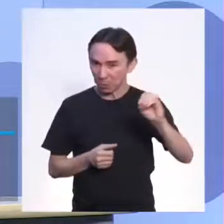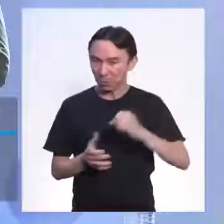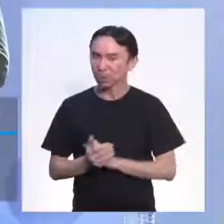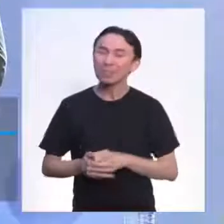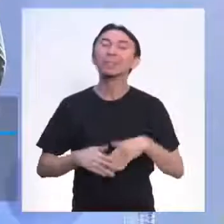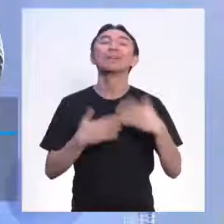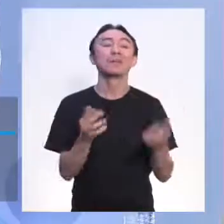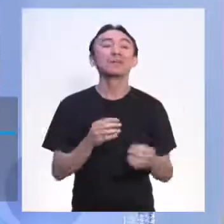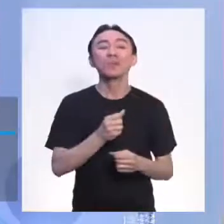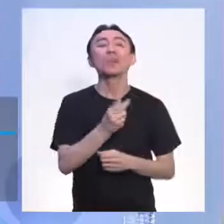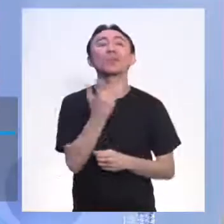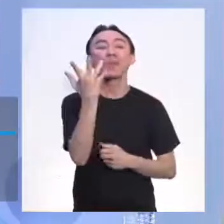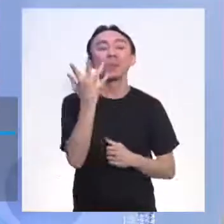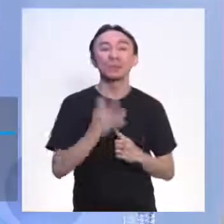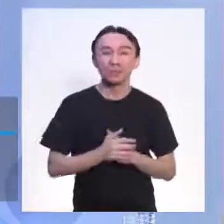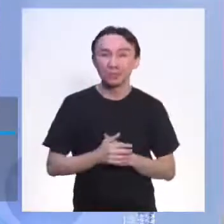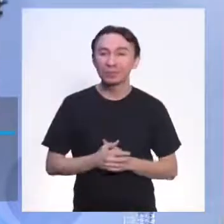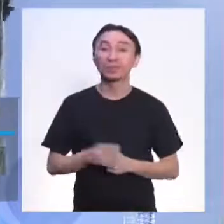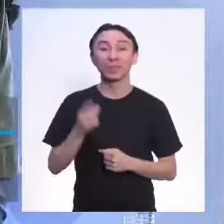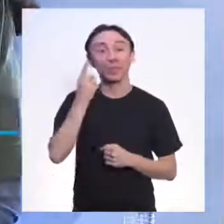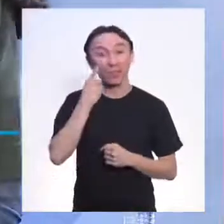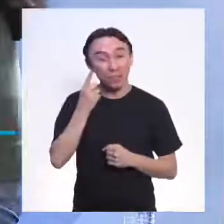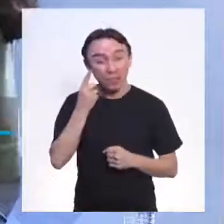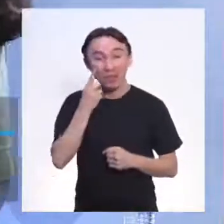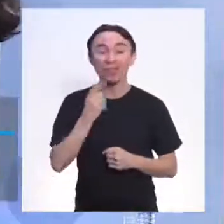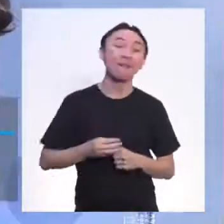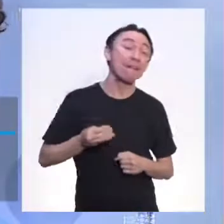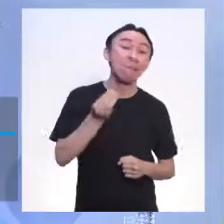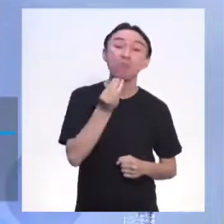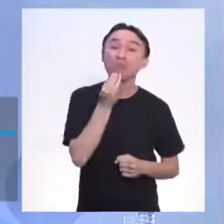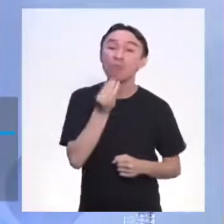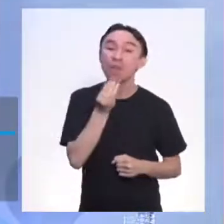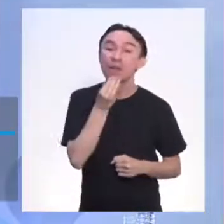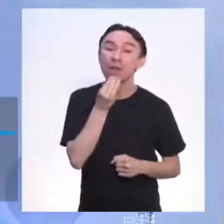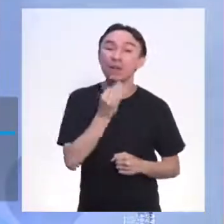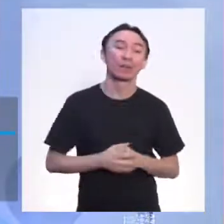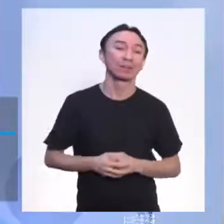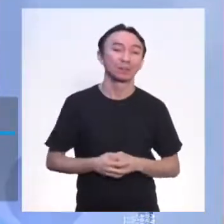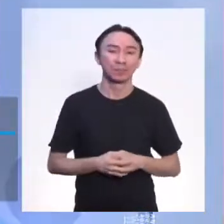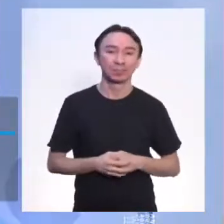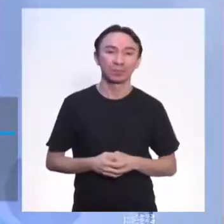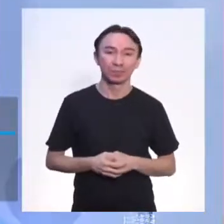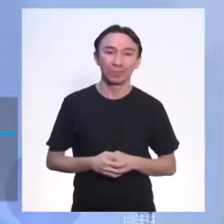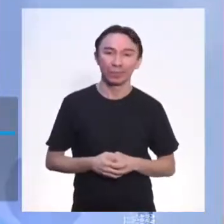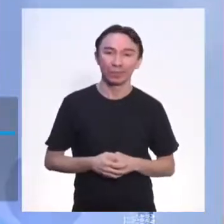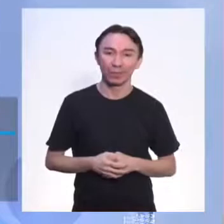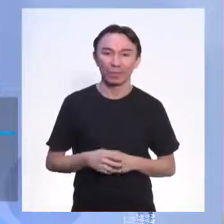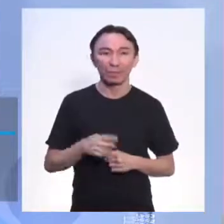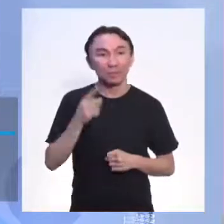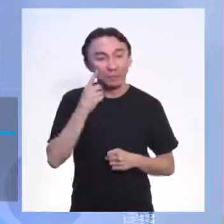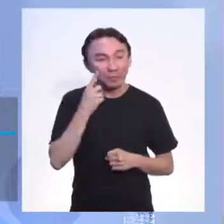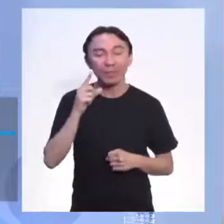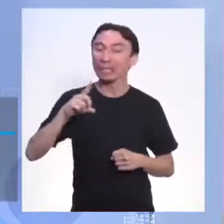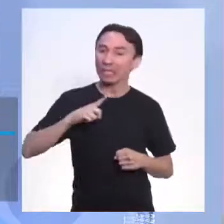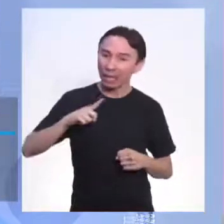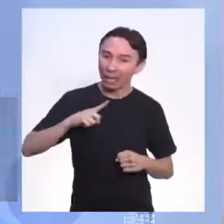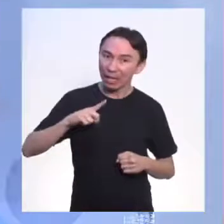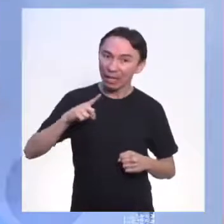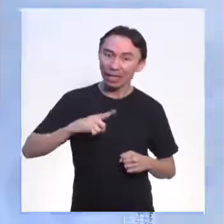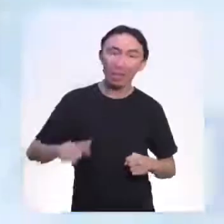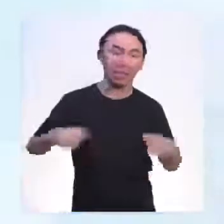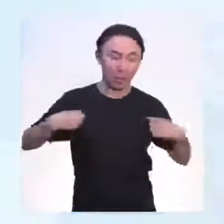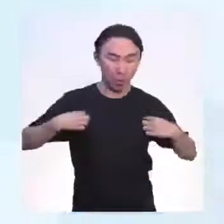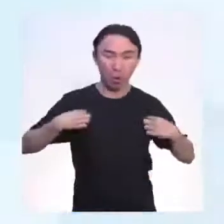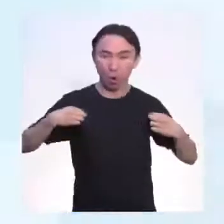bem, pessoal. Então, vamos ver as possibilidades. A Carla possui 9